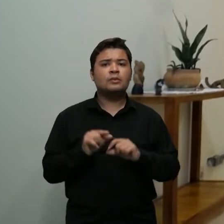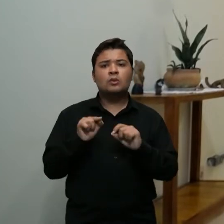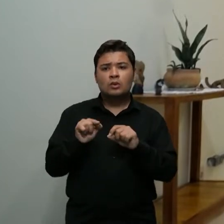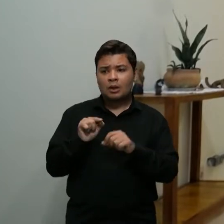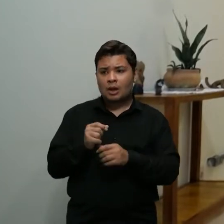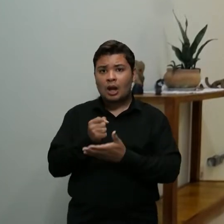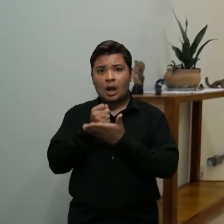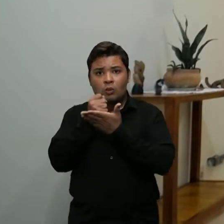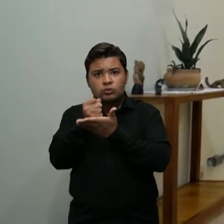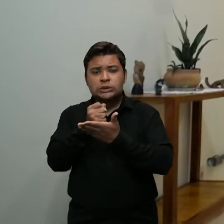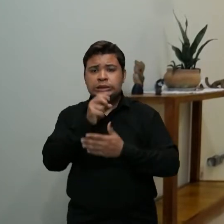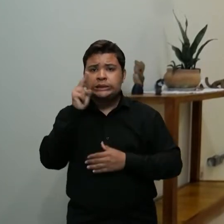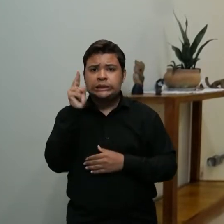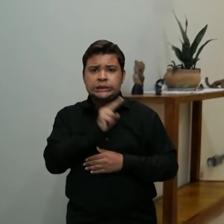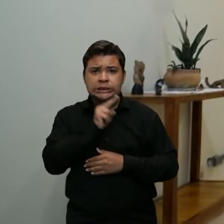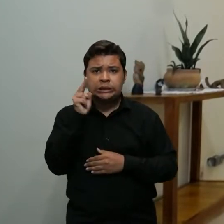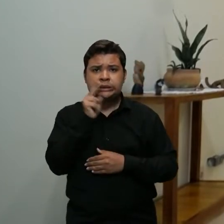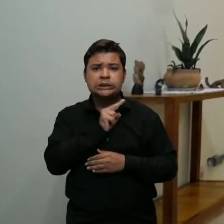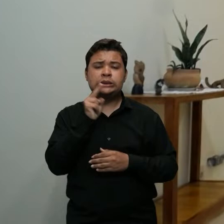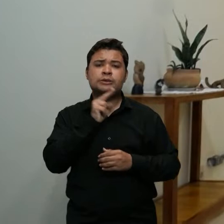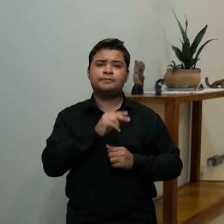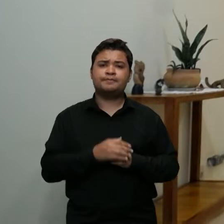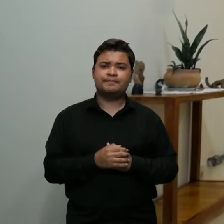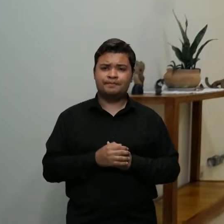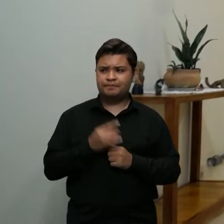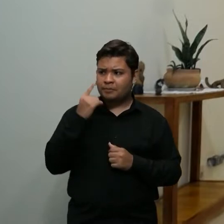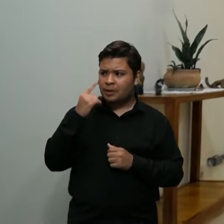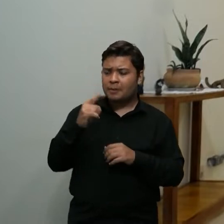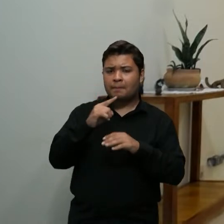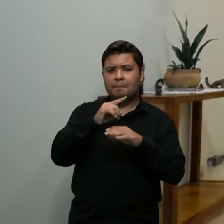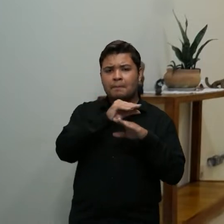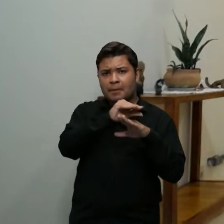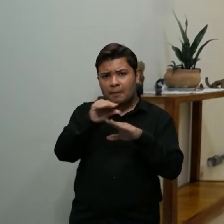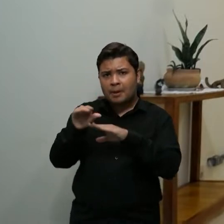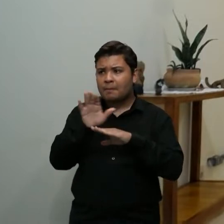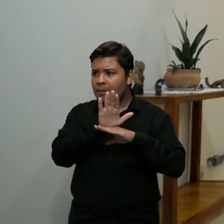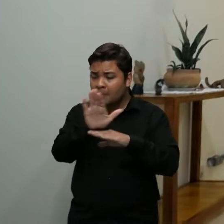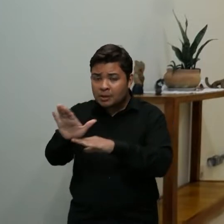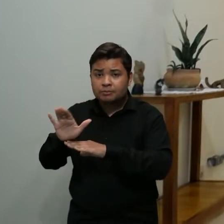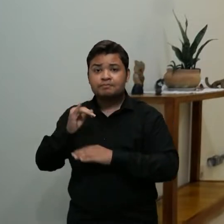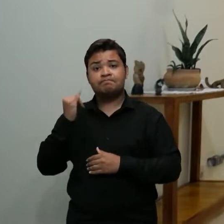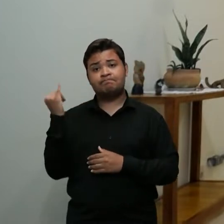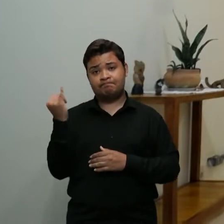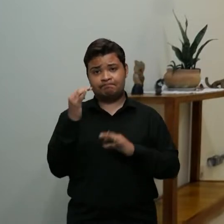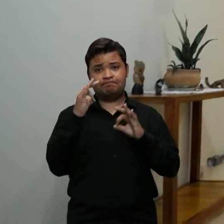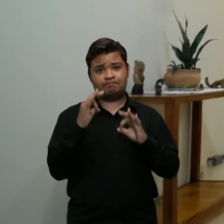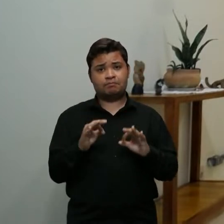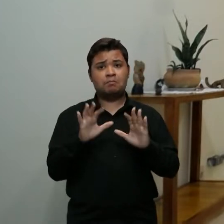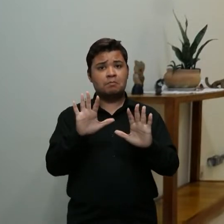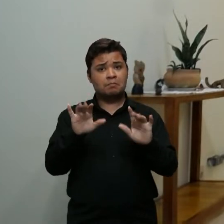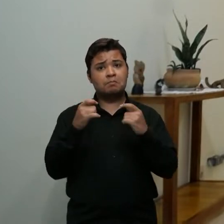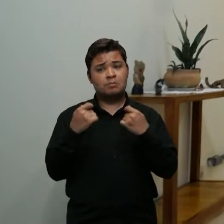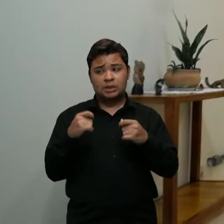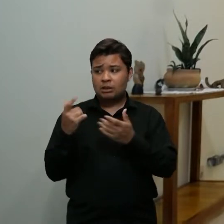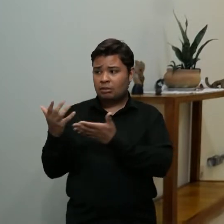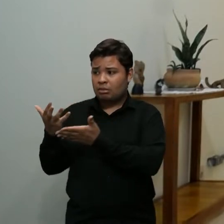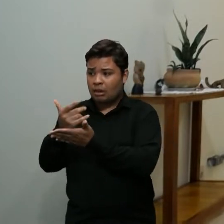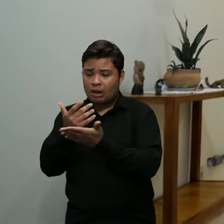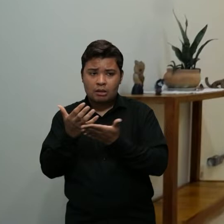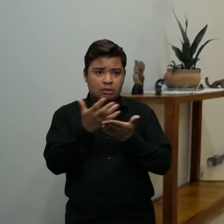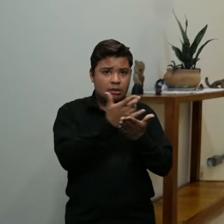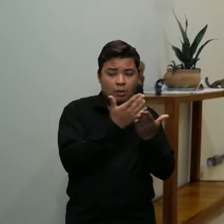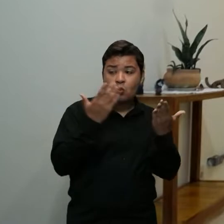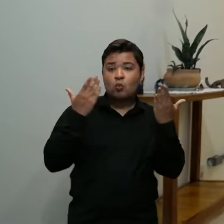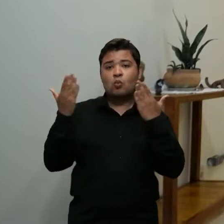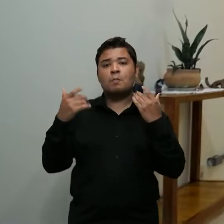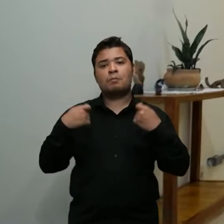emergencial. Evidentemente, né, esses auxílios, eles são importantes, mas é importante que a gente compare também dados. Em